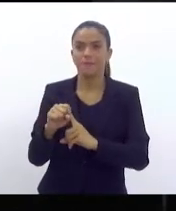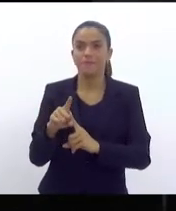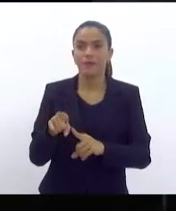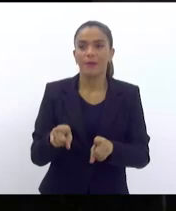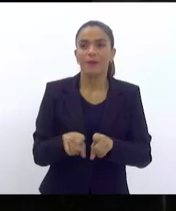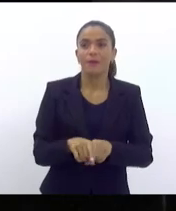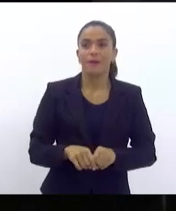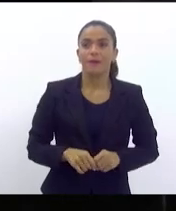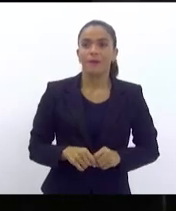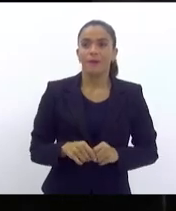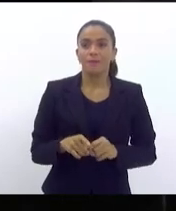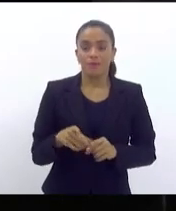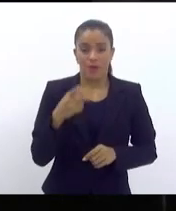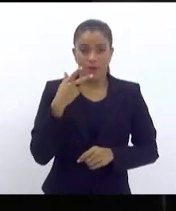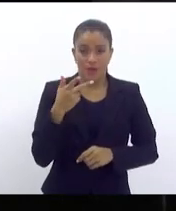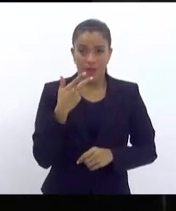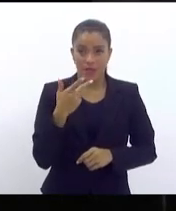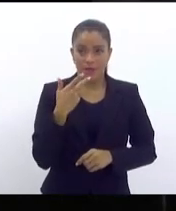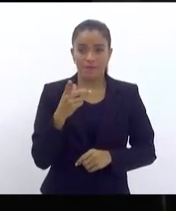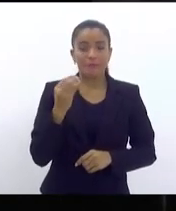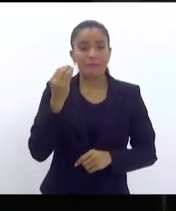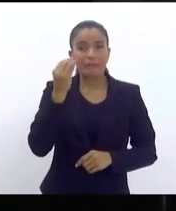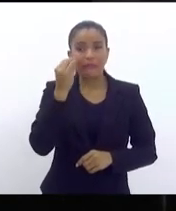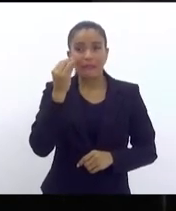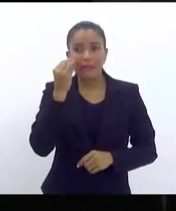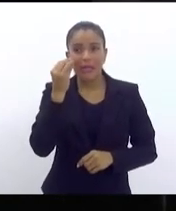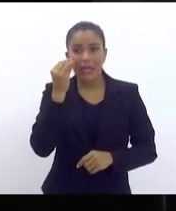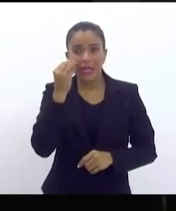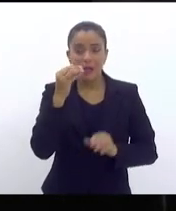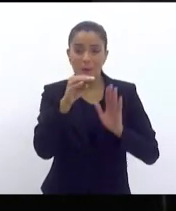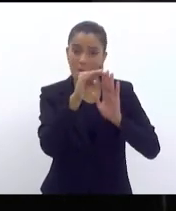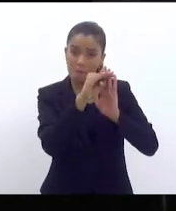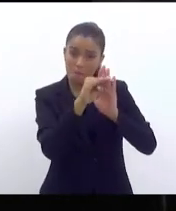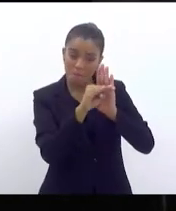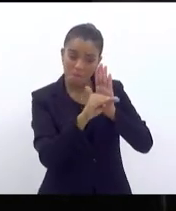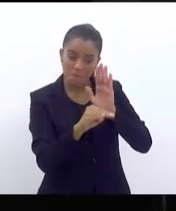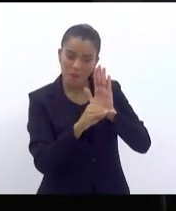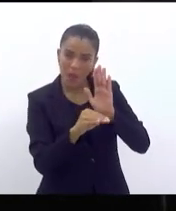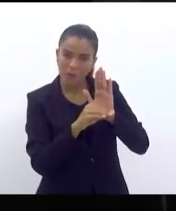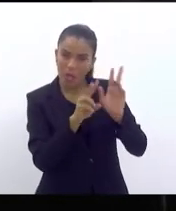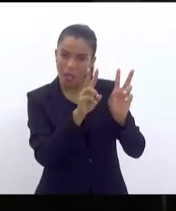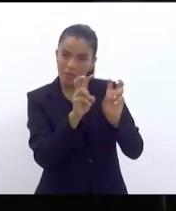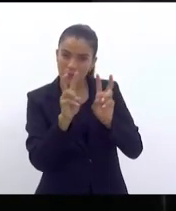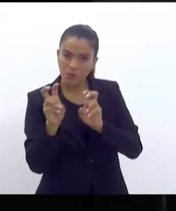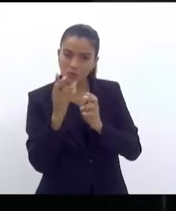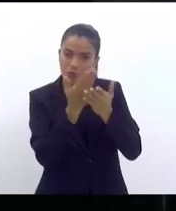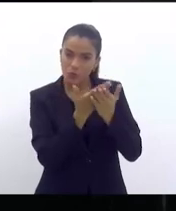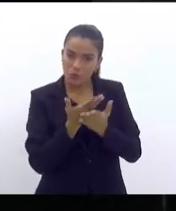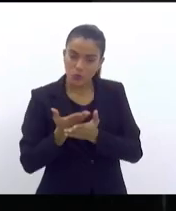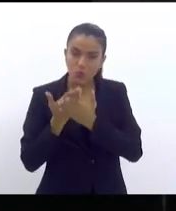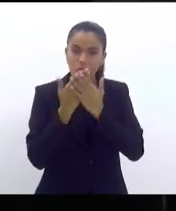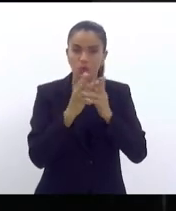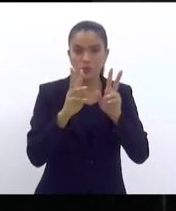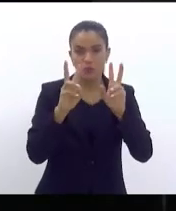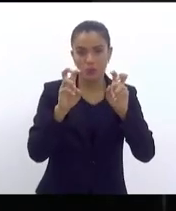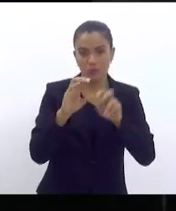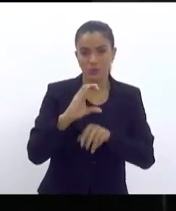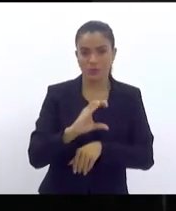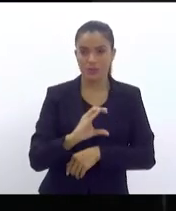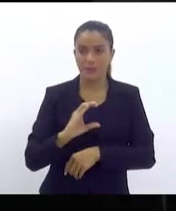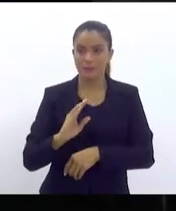Pilares fundamentais conforme eu falei tentam pegar pautas meritórias como os estudos acerca do do